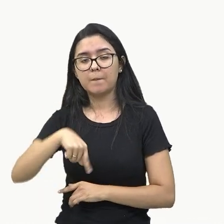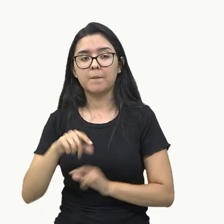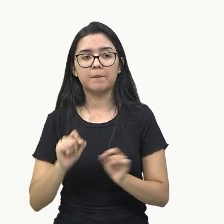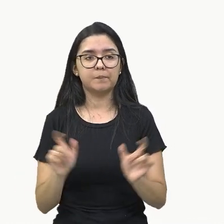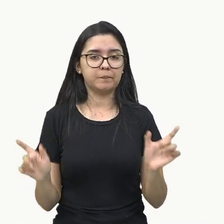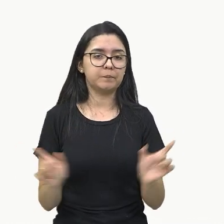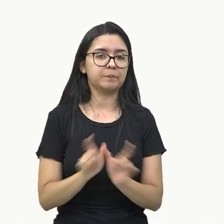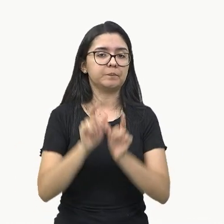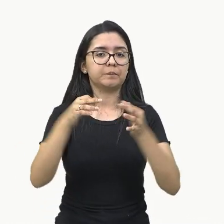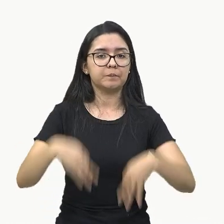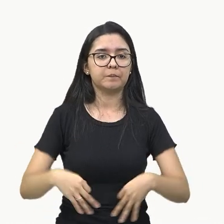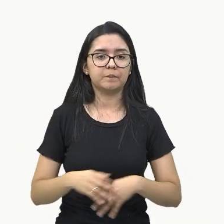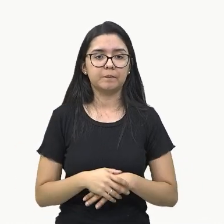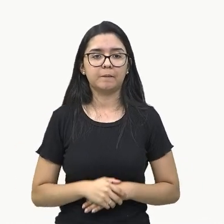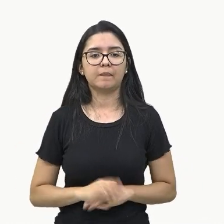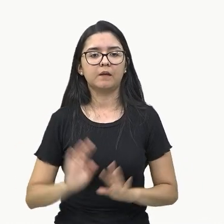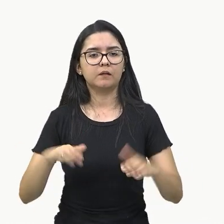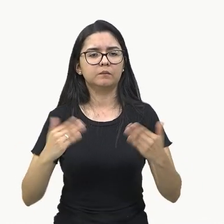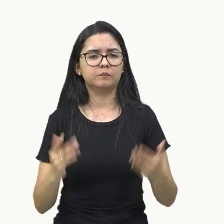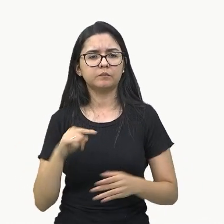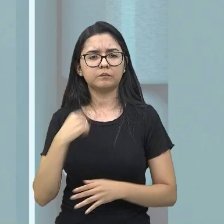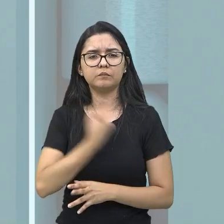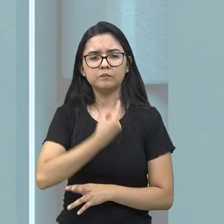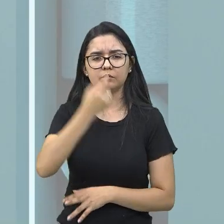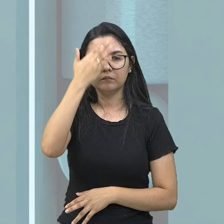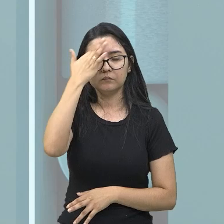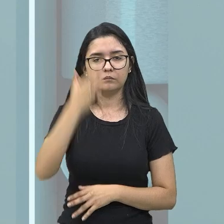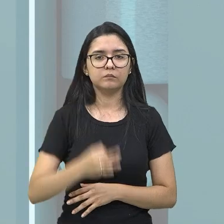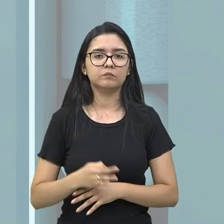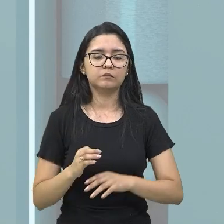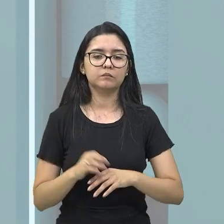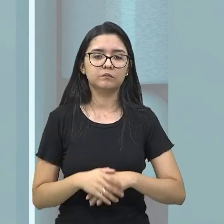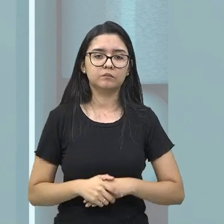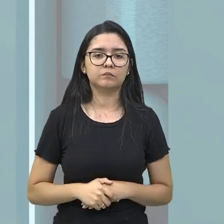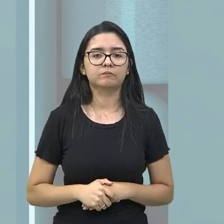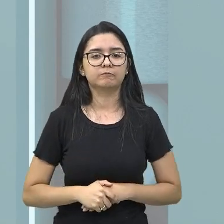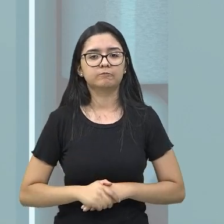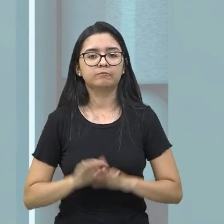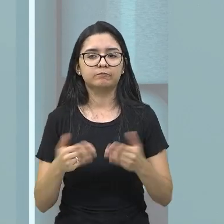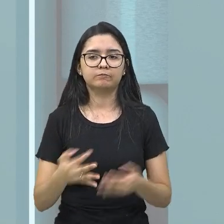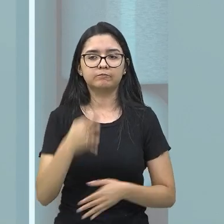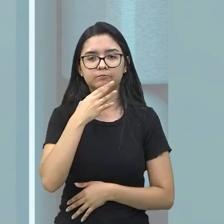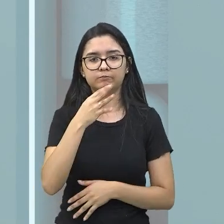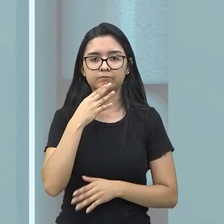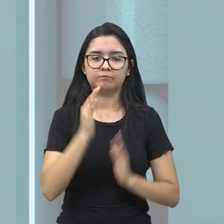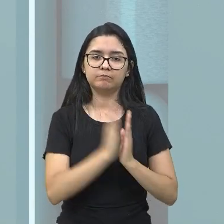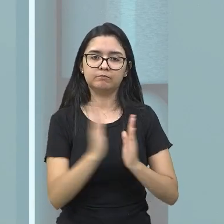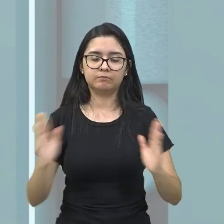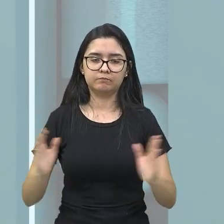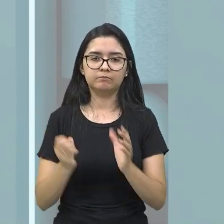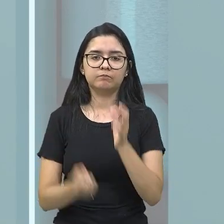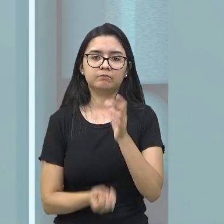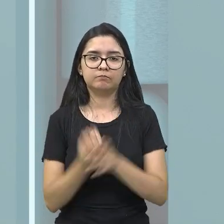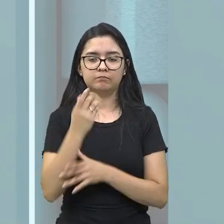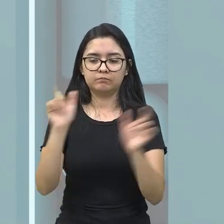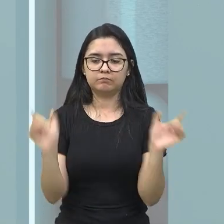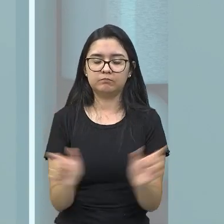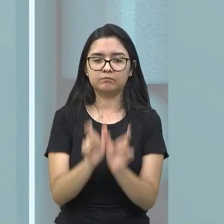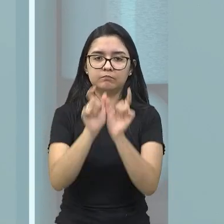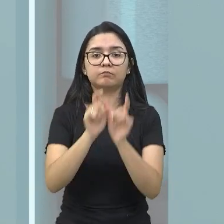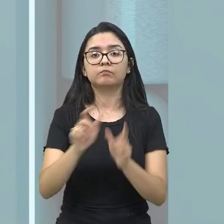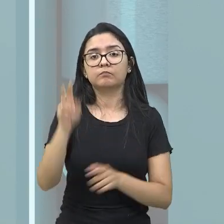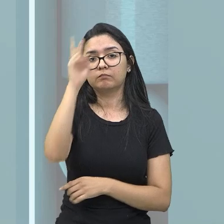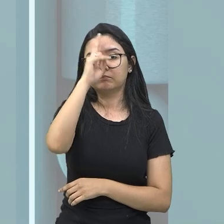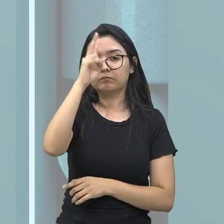estão, perfeito? Então a gente ouviu um pouquinho sobre essas palavras, sobre o processo de composição.